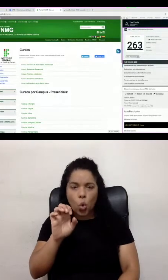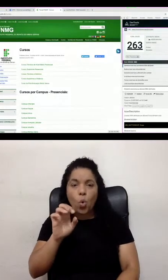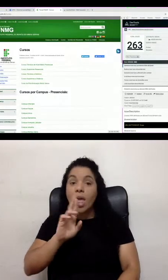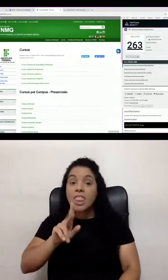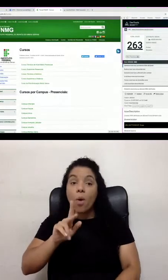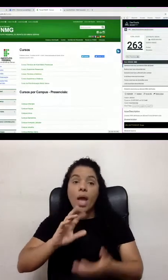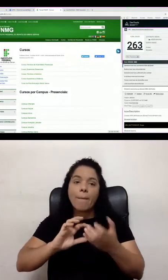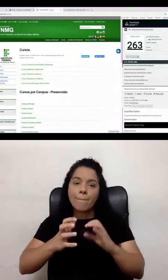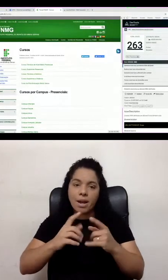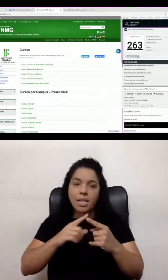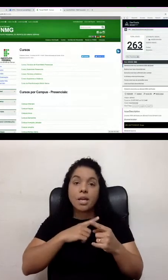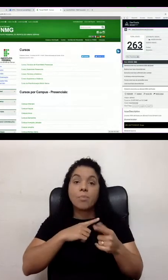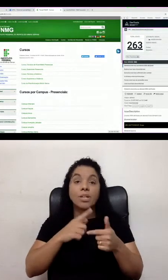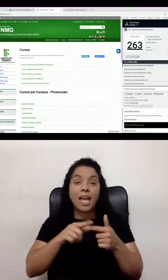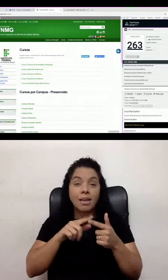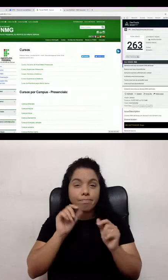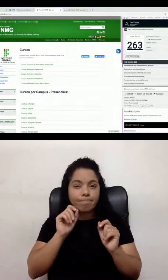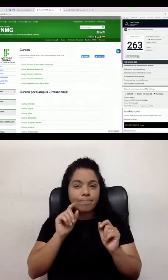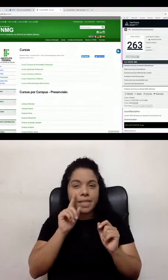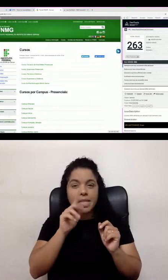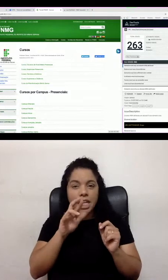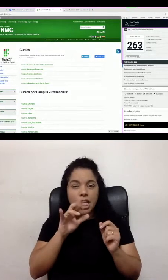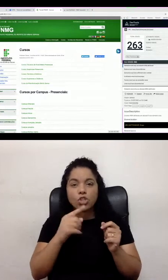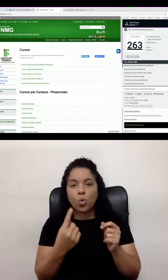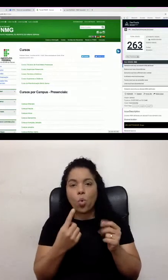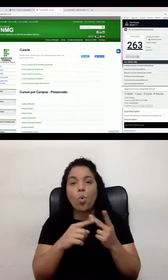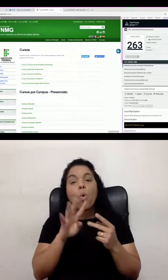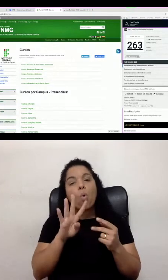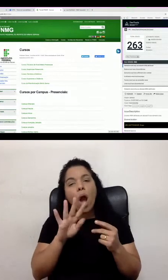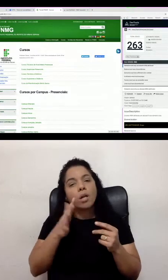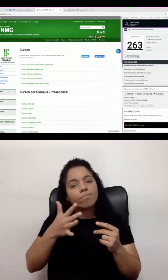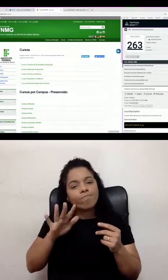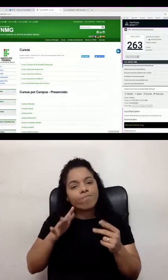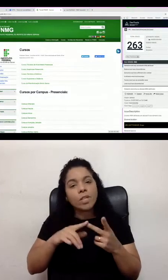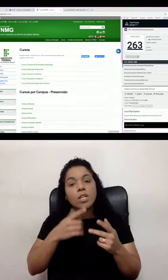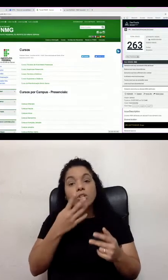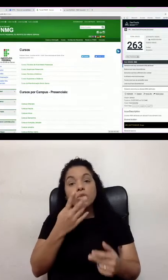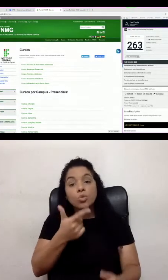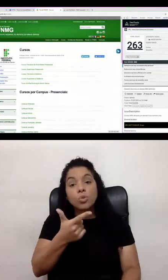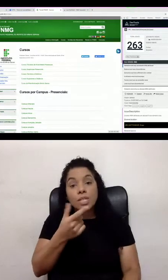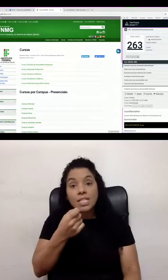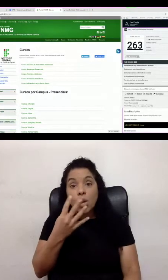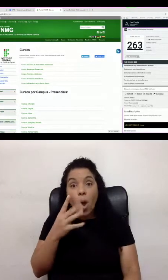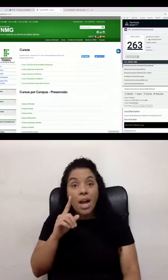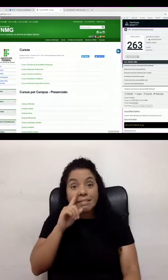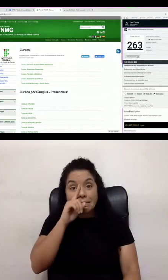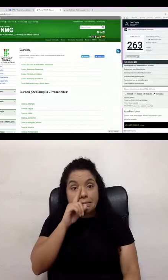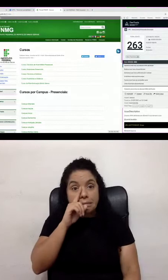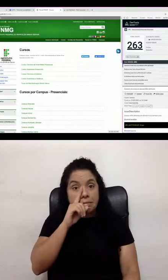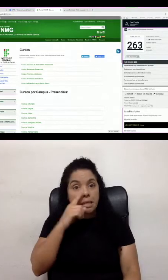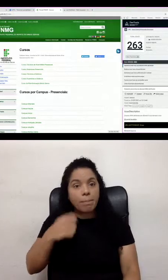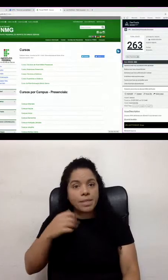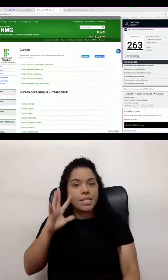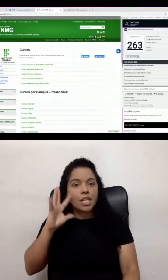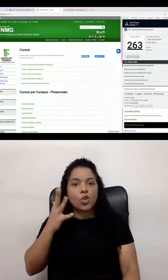crítico, eu tenho apenas um, eu tenho 4 moderados, mas eu tenho 204 sérios, que eu preciso resolver,